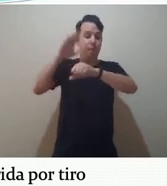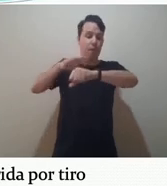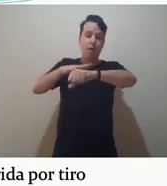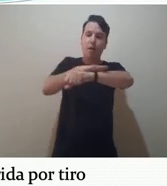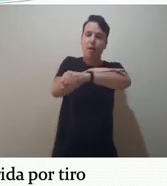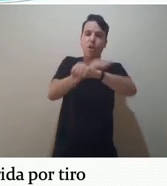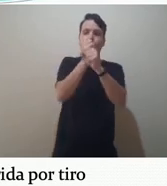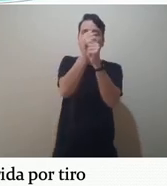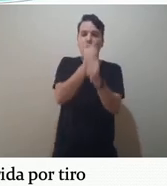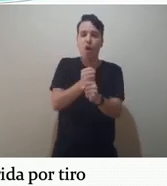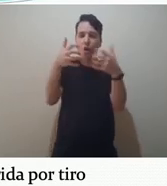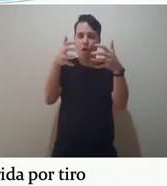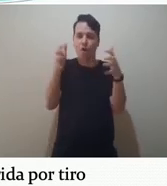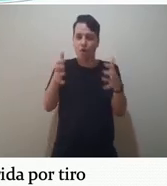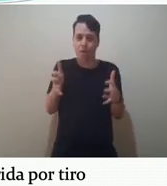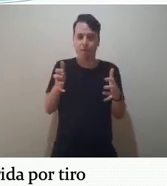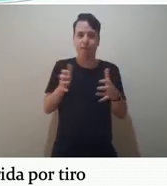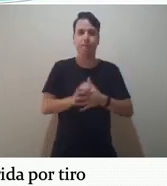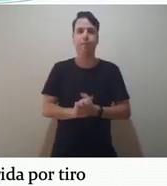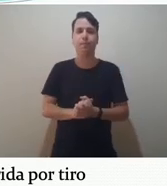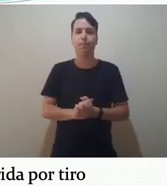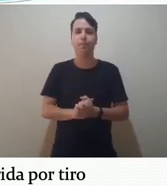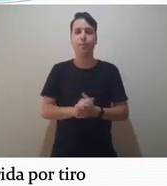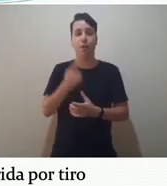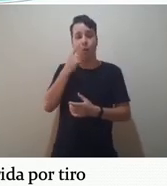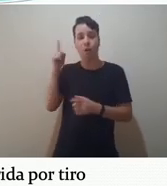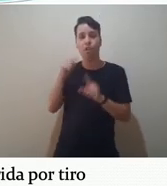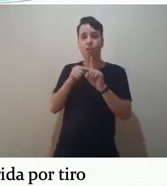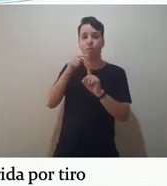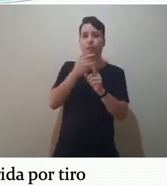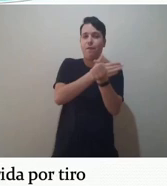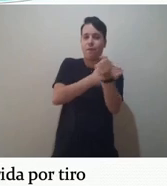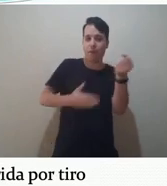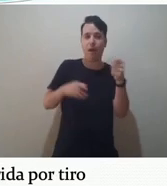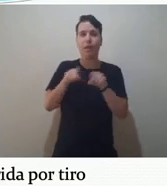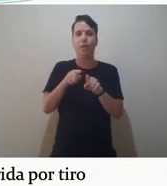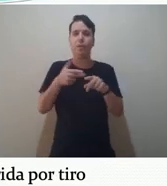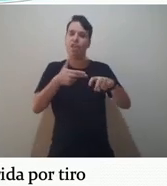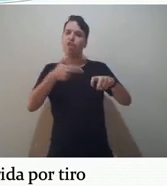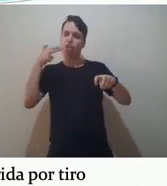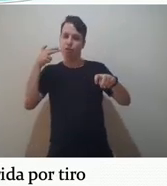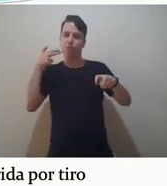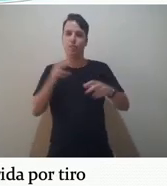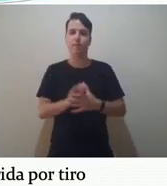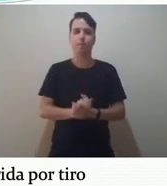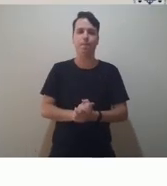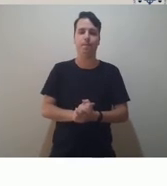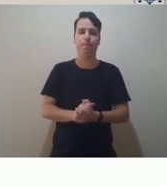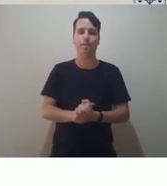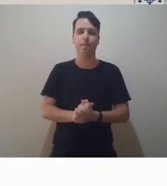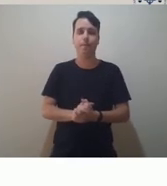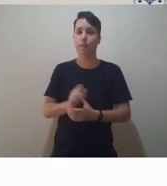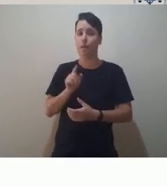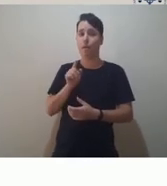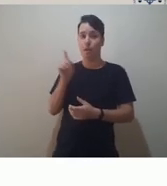Aqui nós temos um exemplo de uma ferida por facada e de uma ferida causada por tiro.